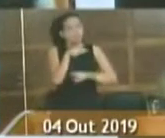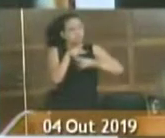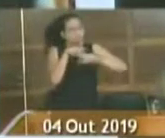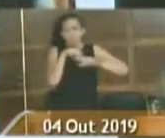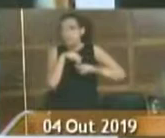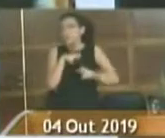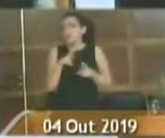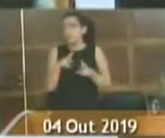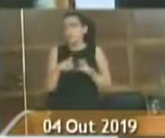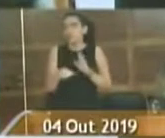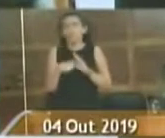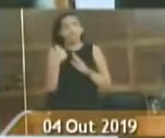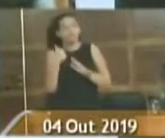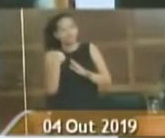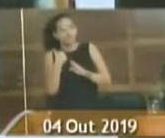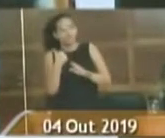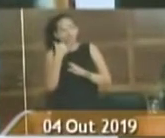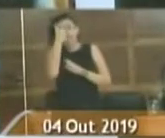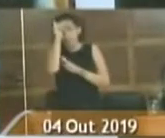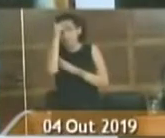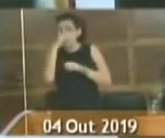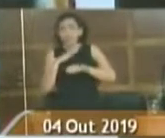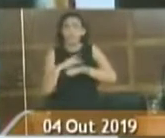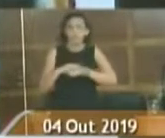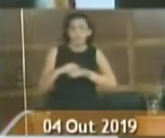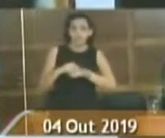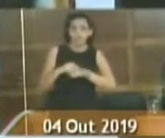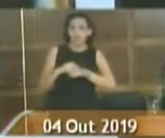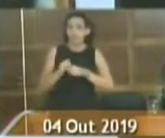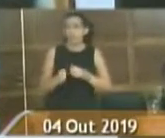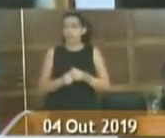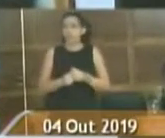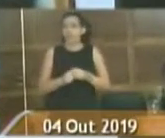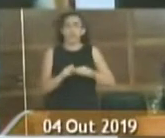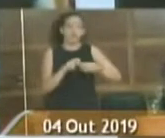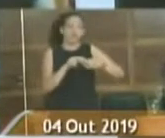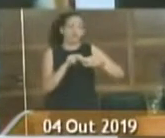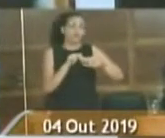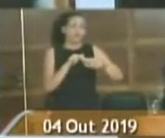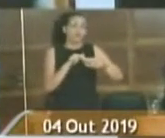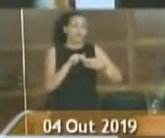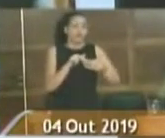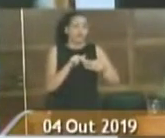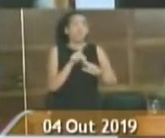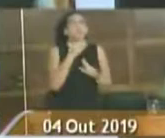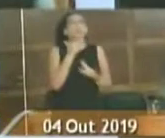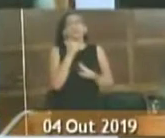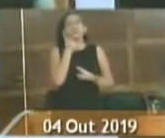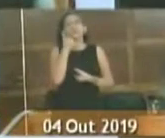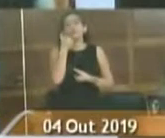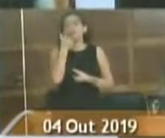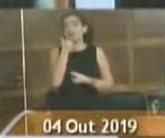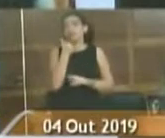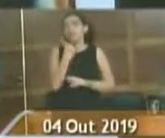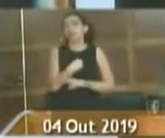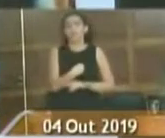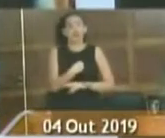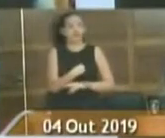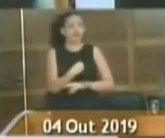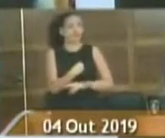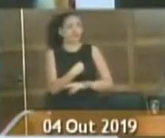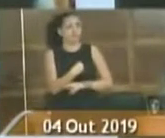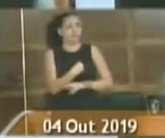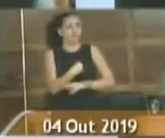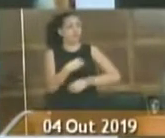motivos. Por a gente prevenir certas doenças e por melhorar a questão relacionada